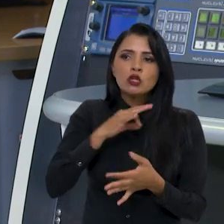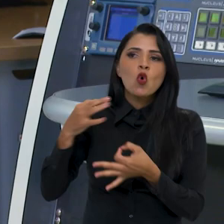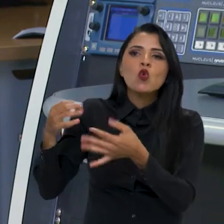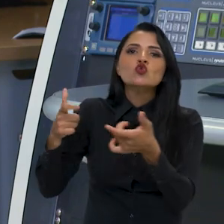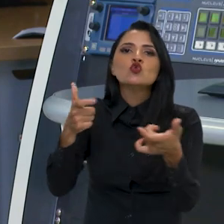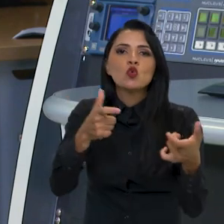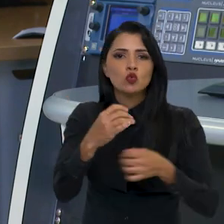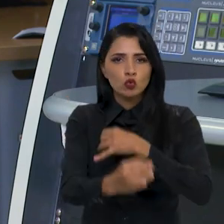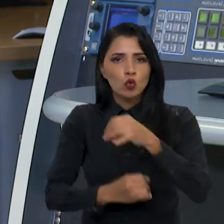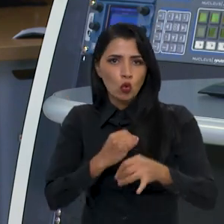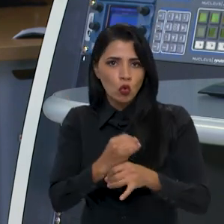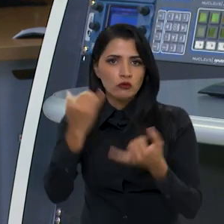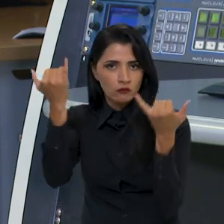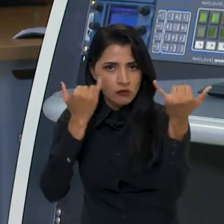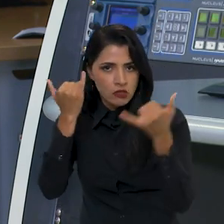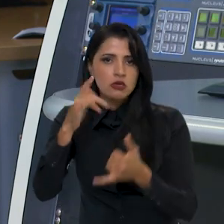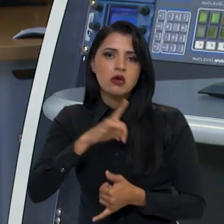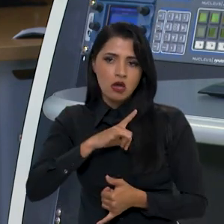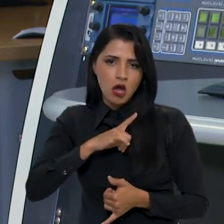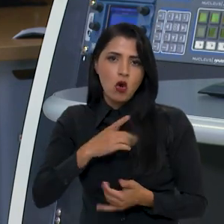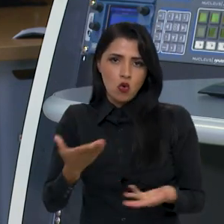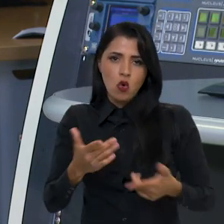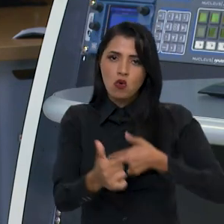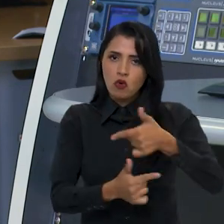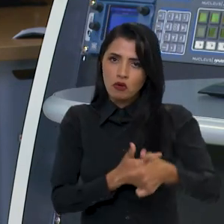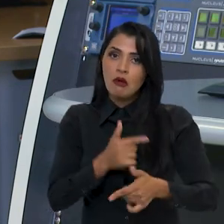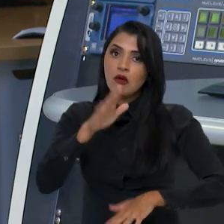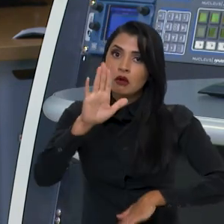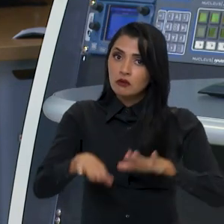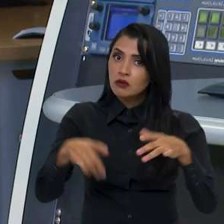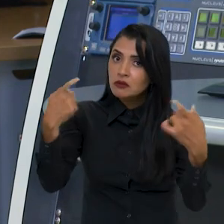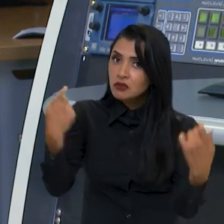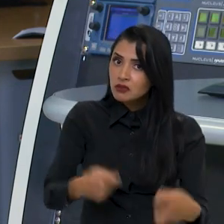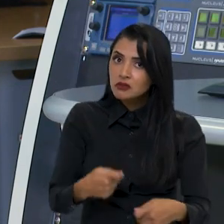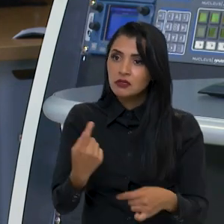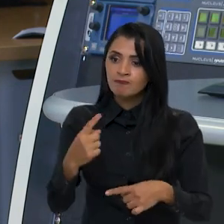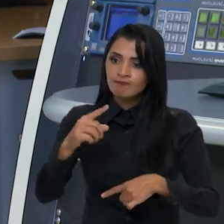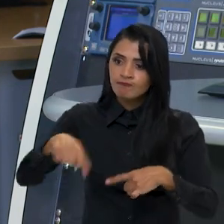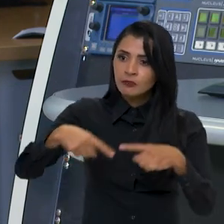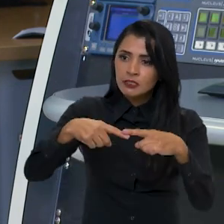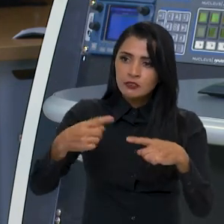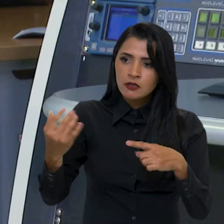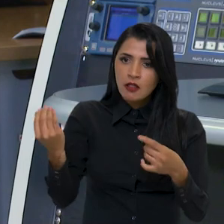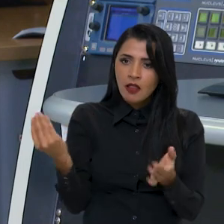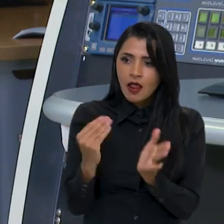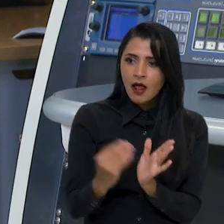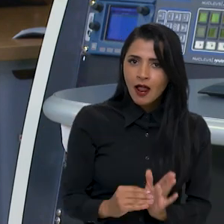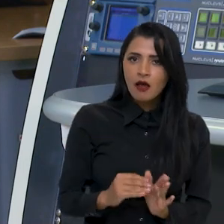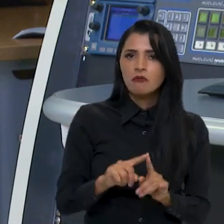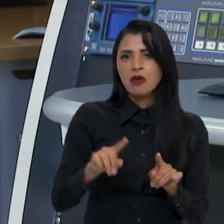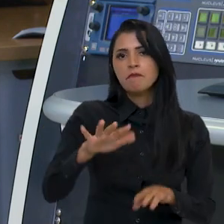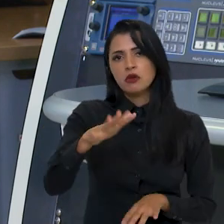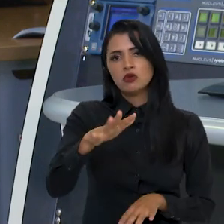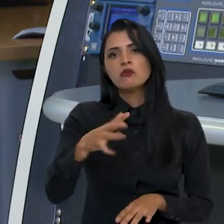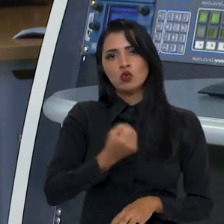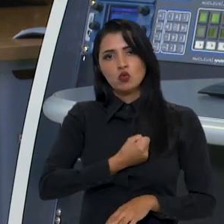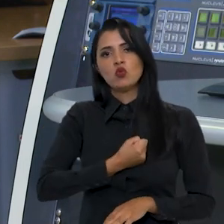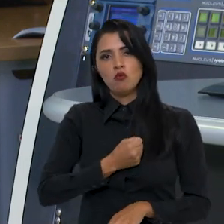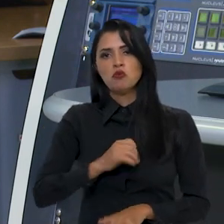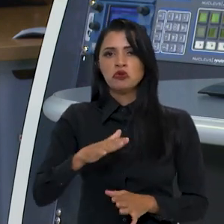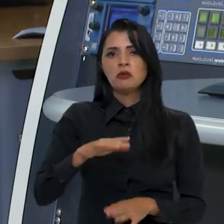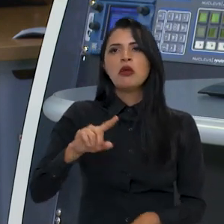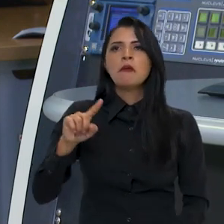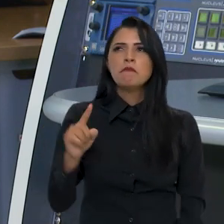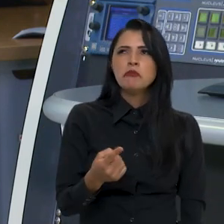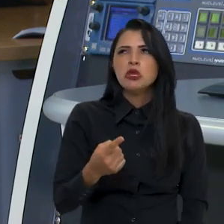mais de precisão, né? A gente tem dados, tem informações, às vezes elas precisam ser atualizadas, mas é mais ou menos isso. Nós temos aí em